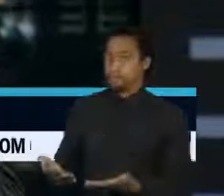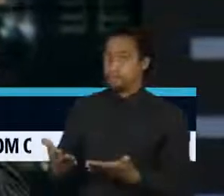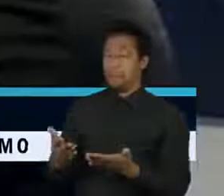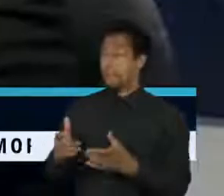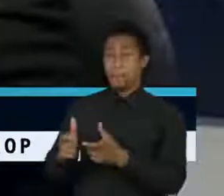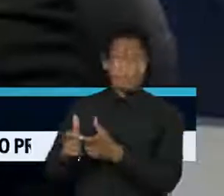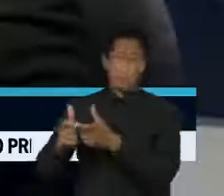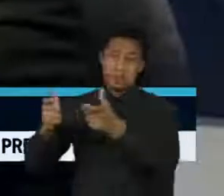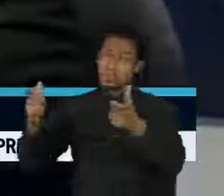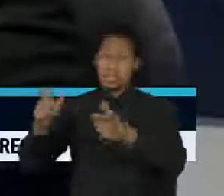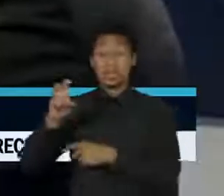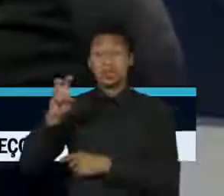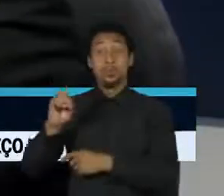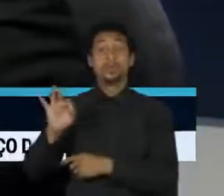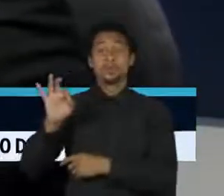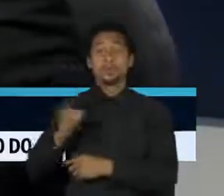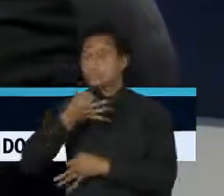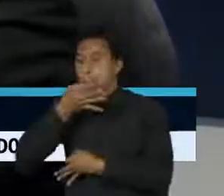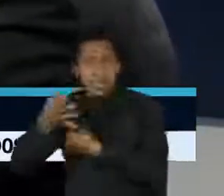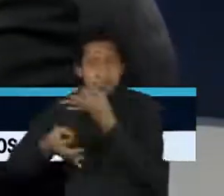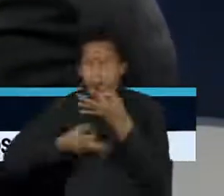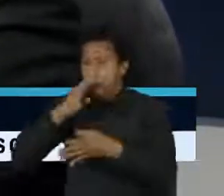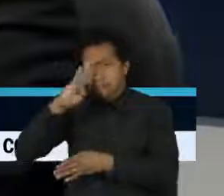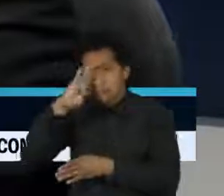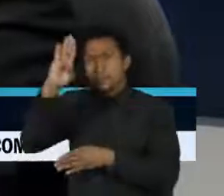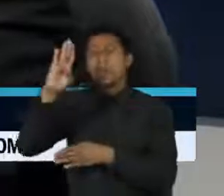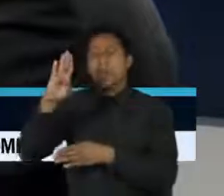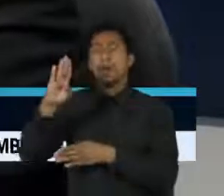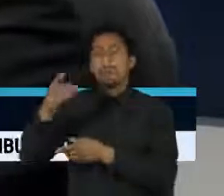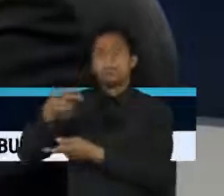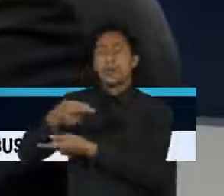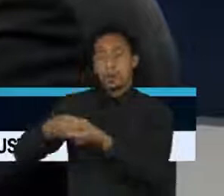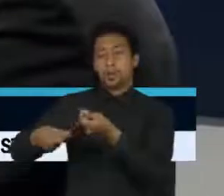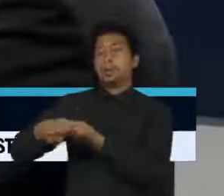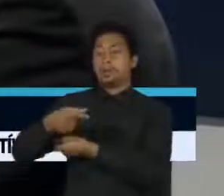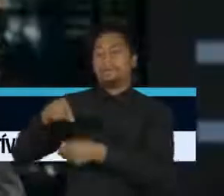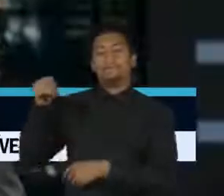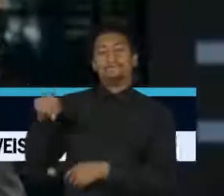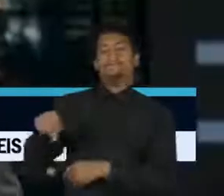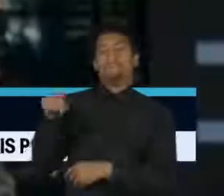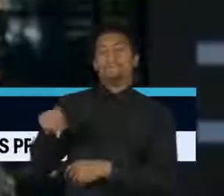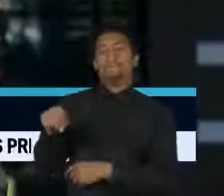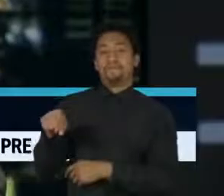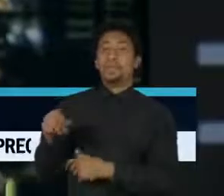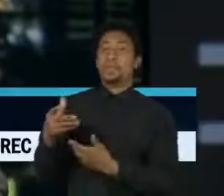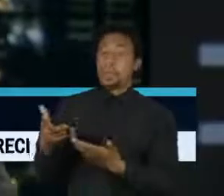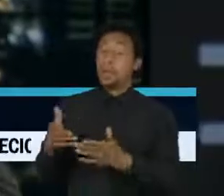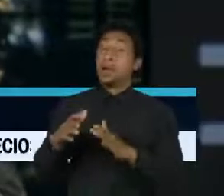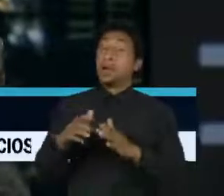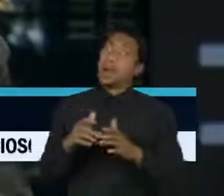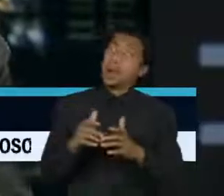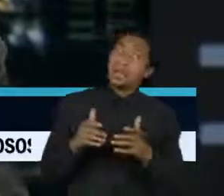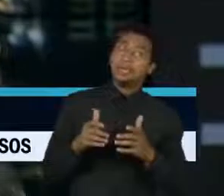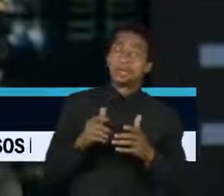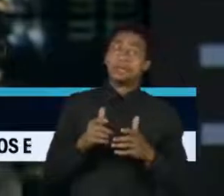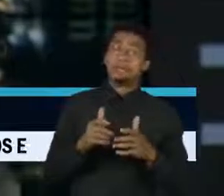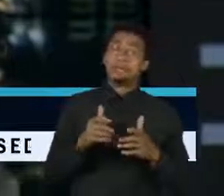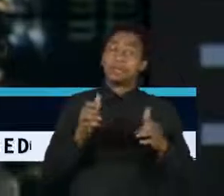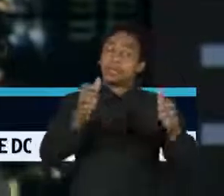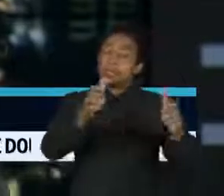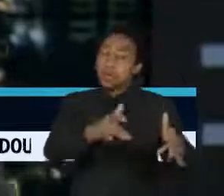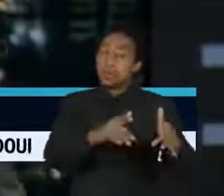disparando com cinquenta por cento os outros temas é mesmo de caráter econômico por exemplo desemprego né